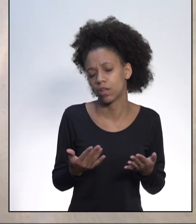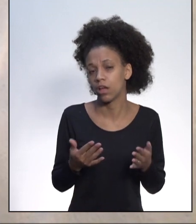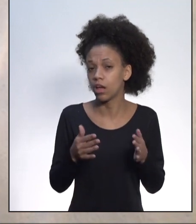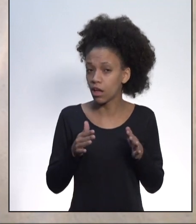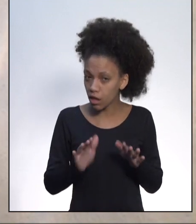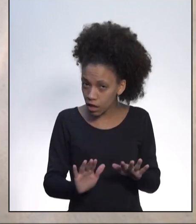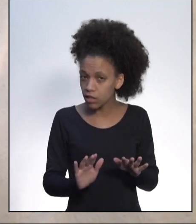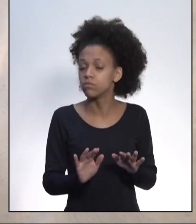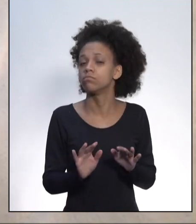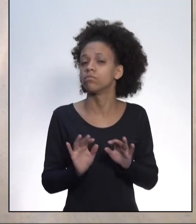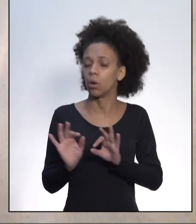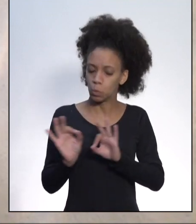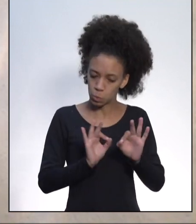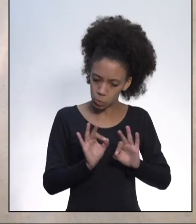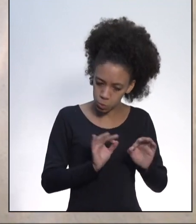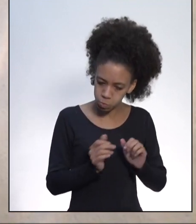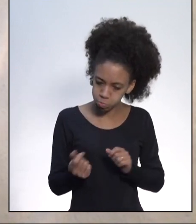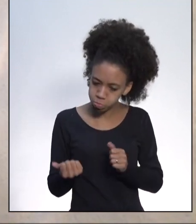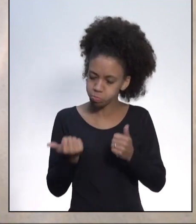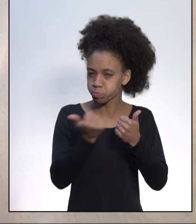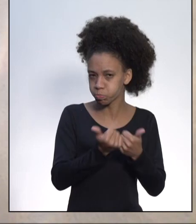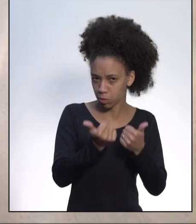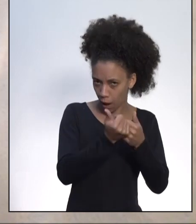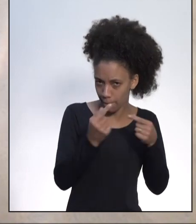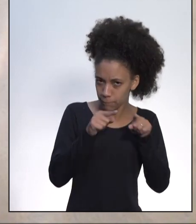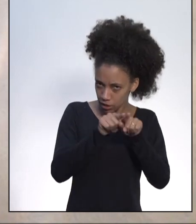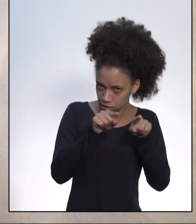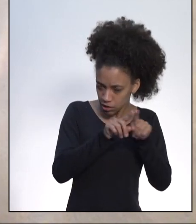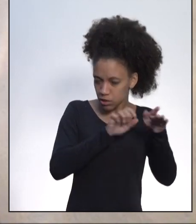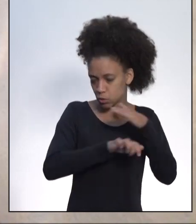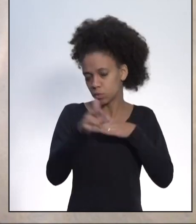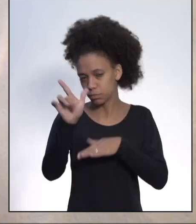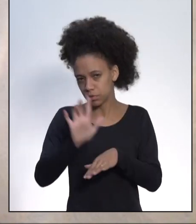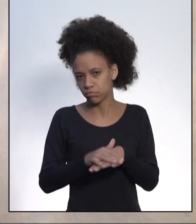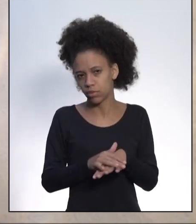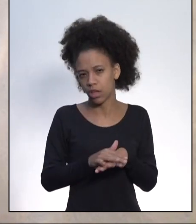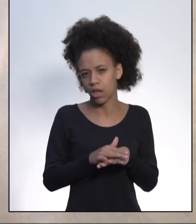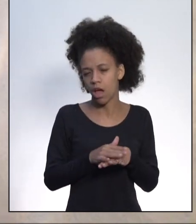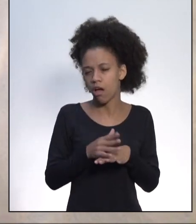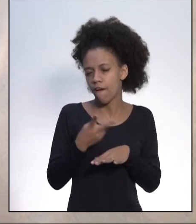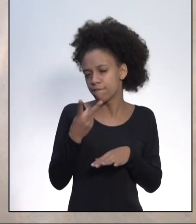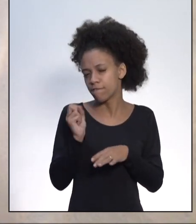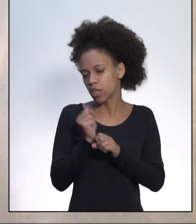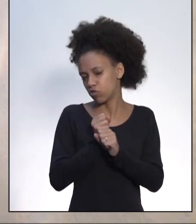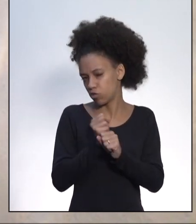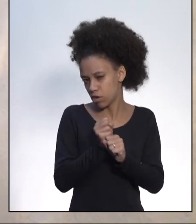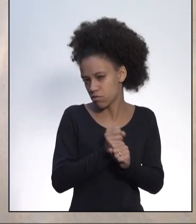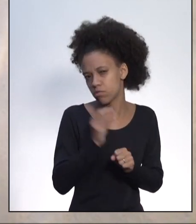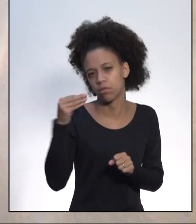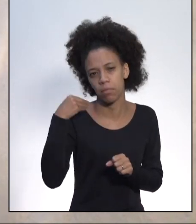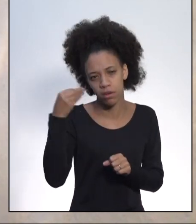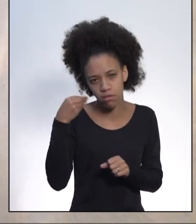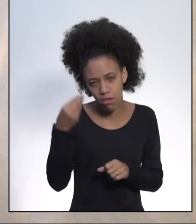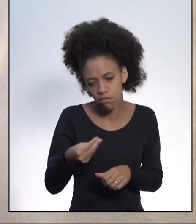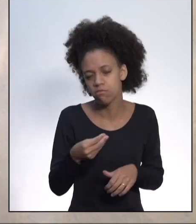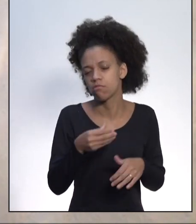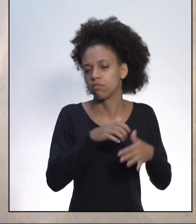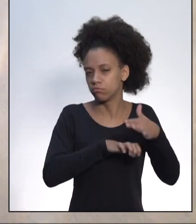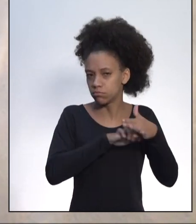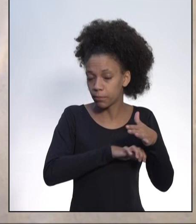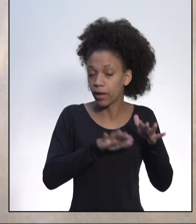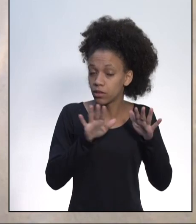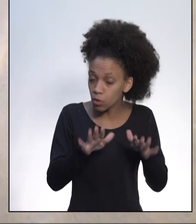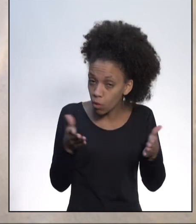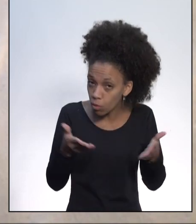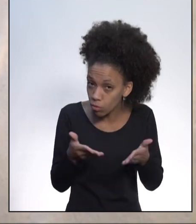com startups, tá? Hoje a gente tem mais de 20 anos aí de experiência no mercado. Hoje a